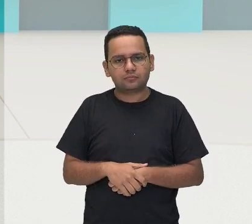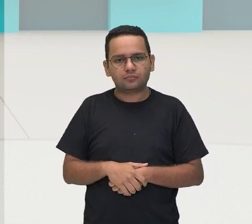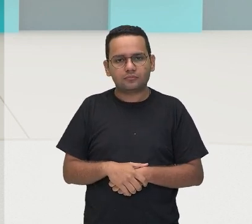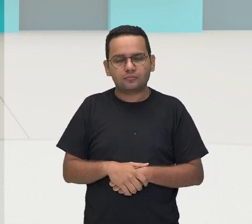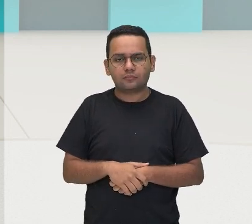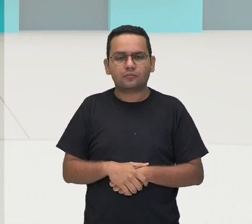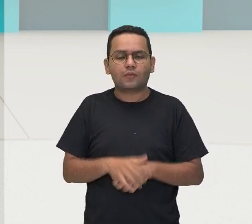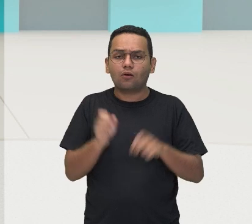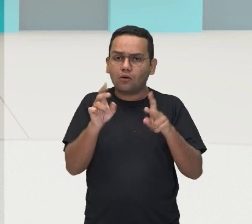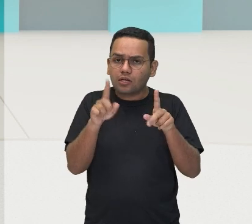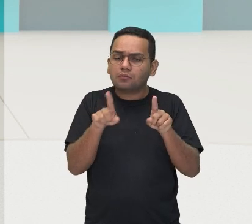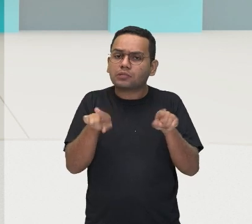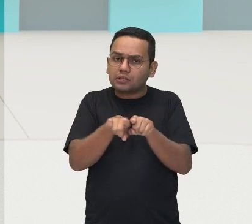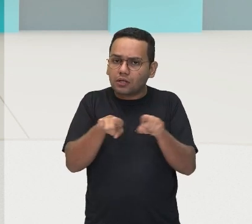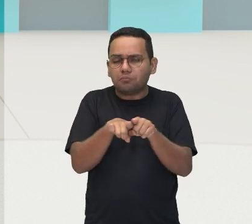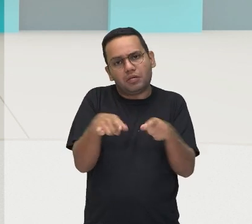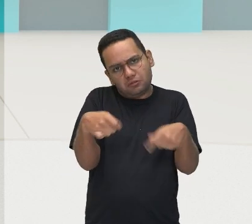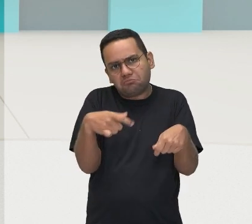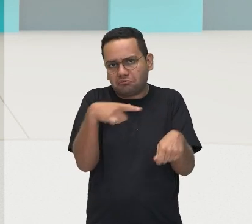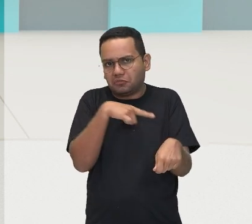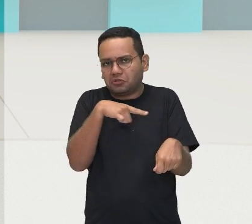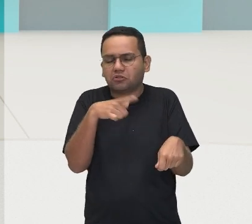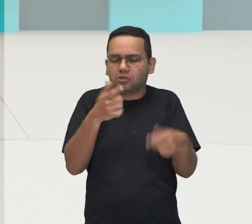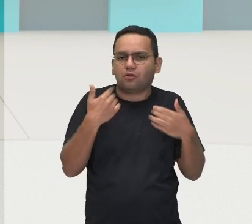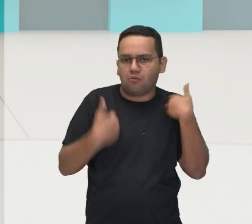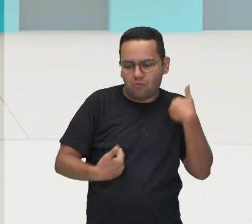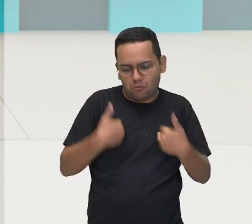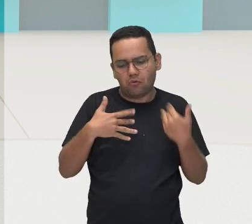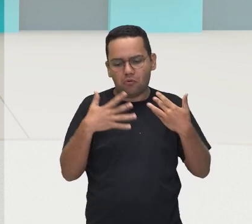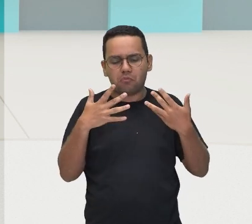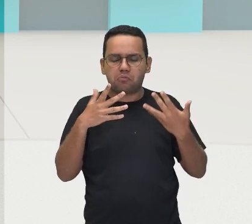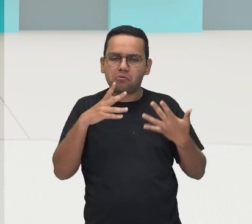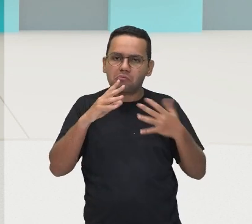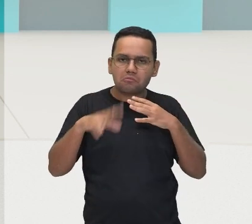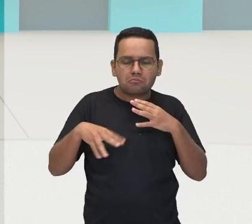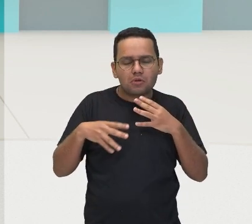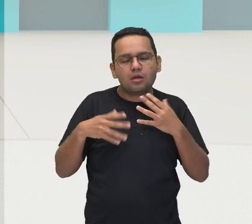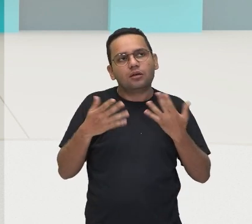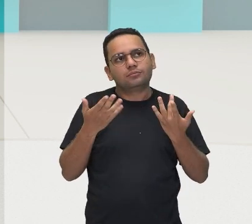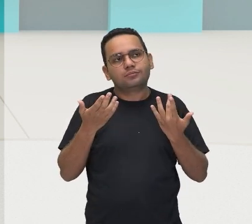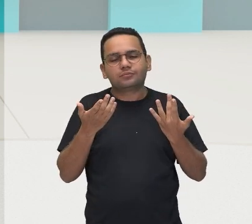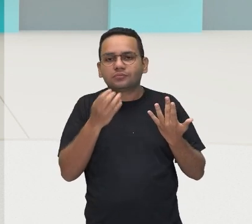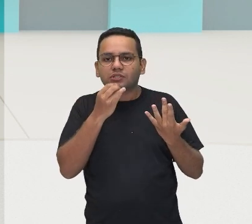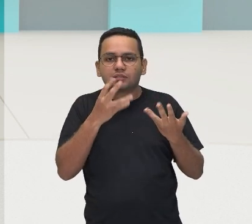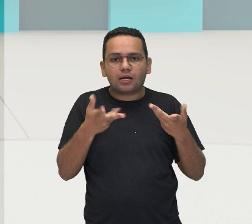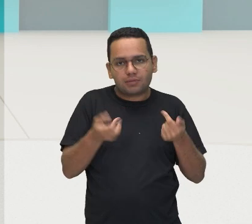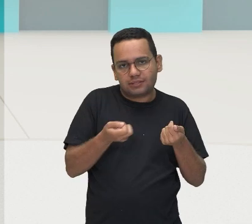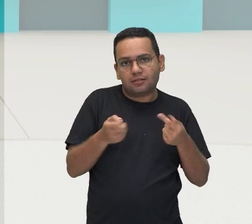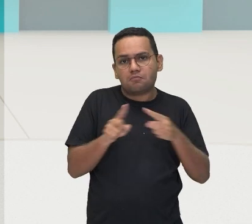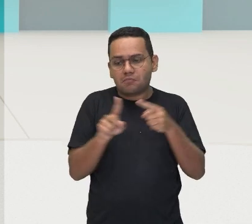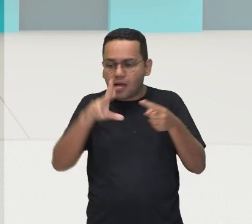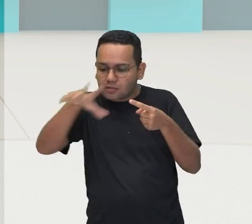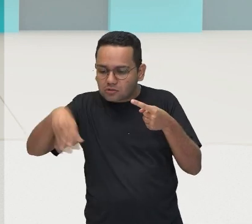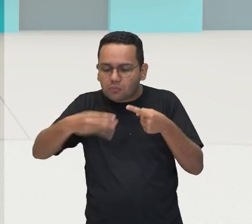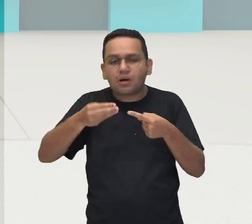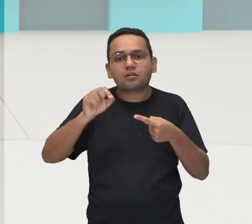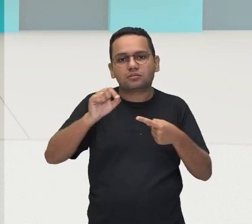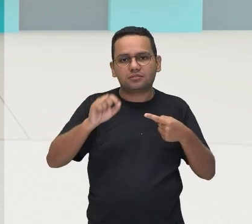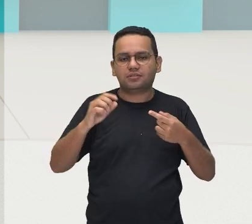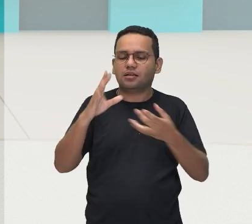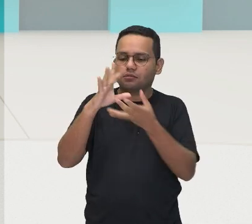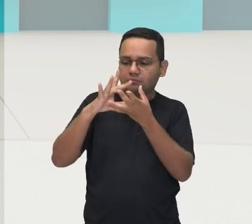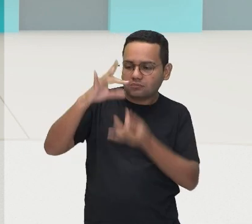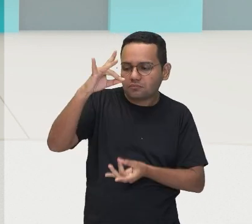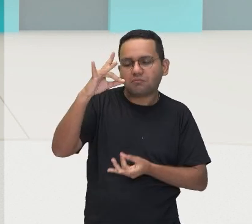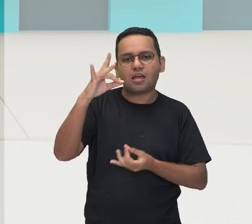também contemplando outros aspectos como corpo, mente e espírito, né? Através, por exemplo,